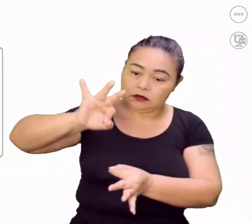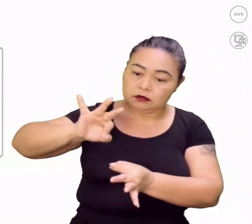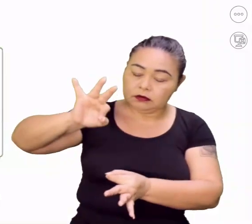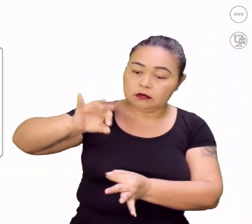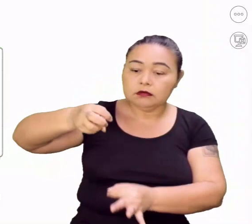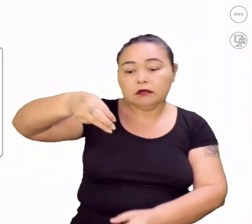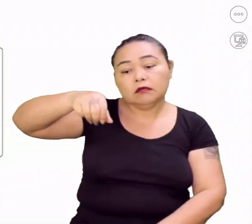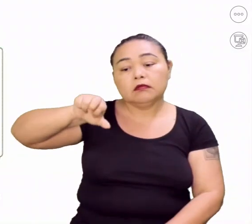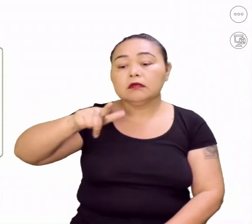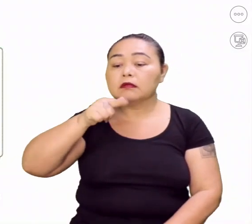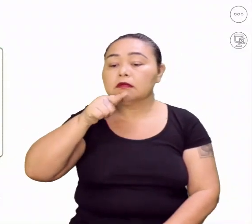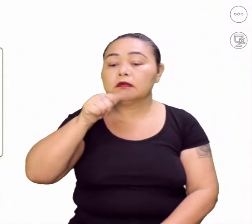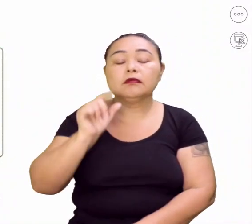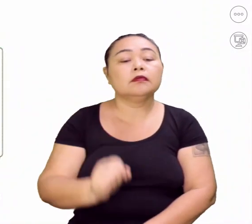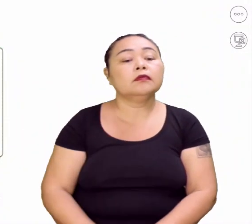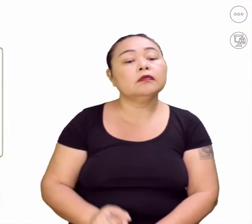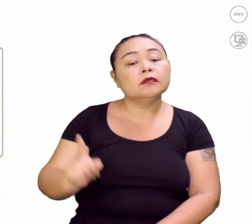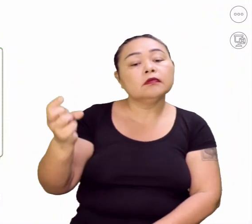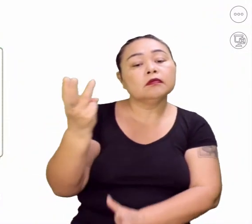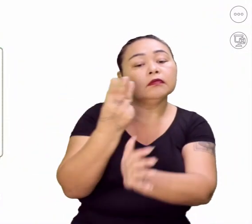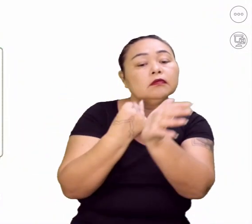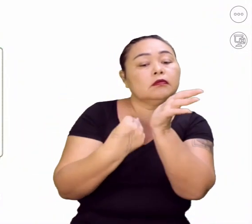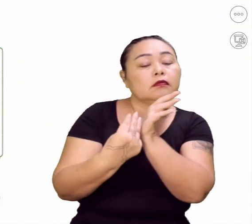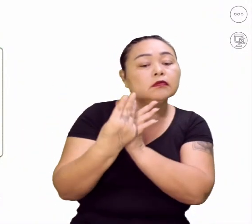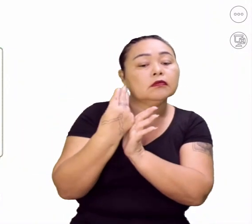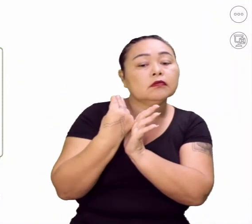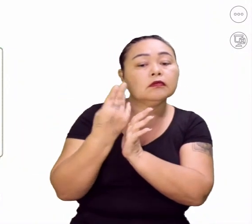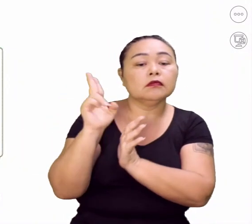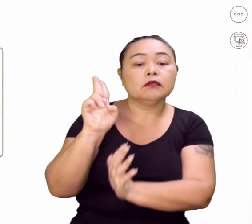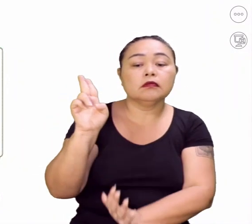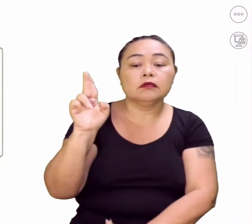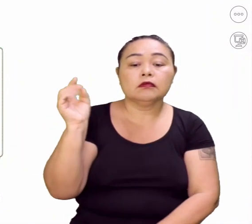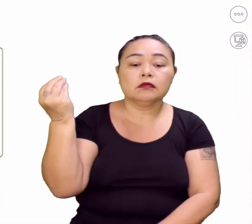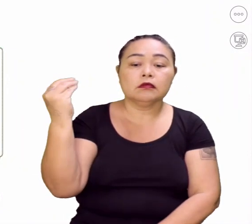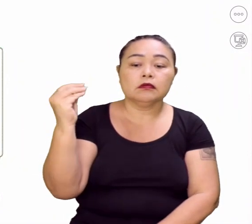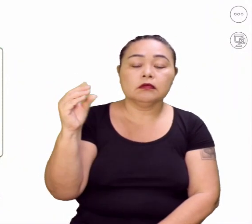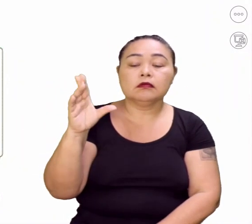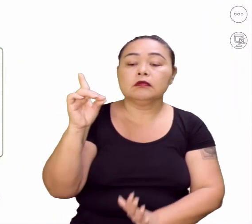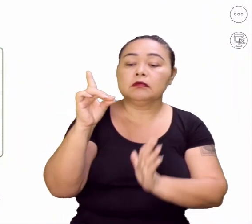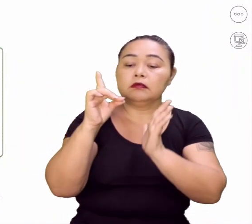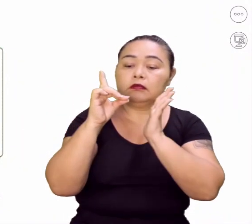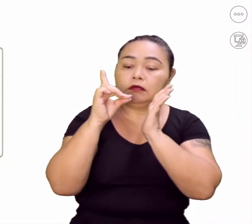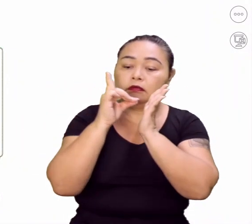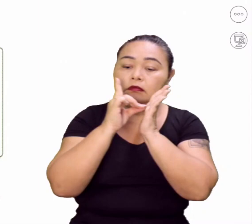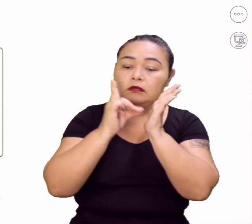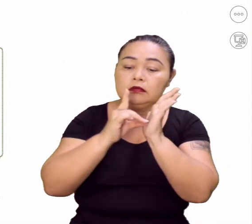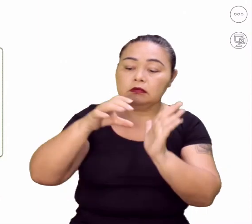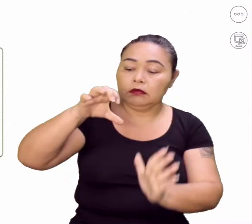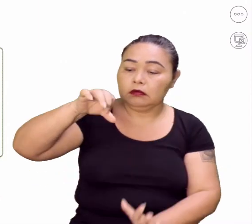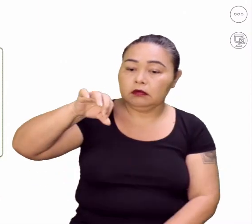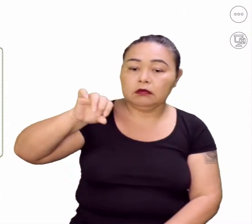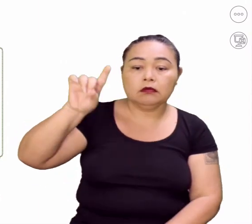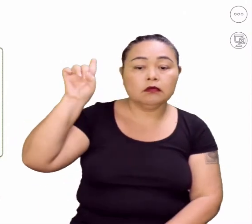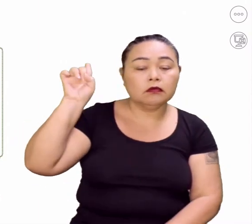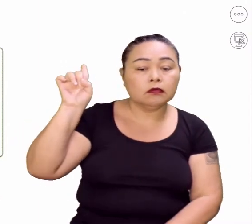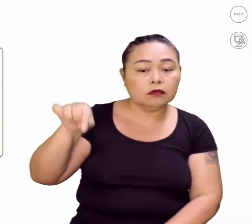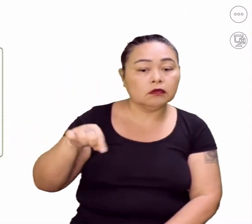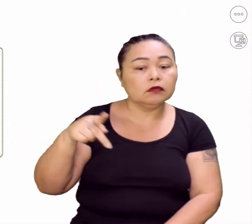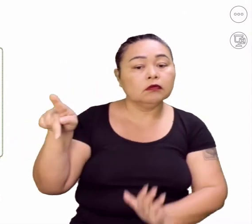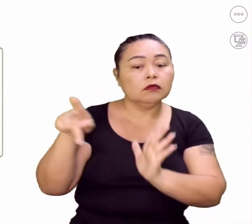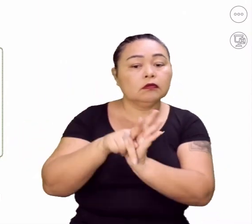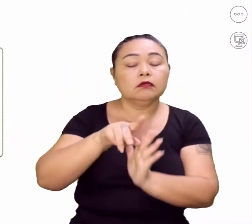altitudes. E aqui a gente tem um mapinha da classificação aí da década de 90 de Jurandir Ross, professor